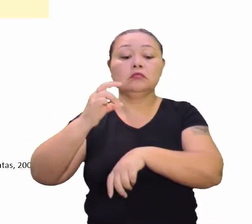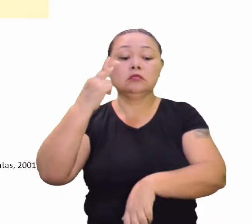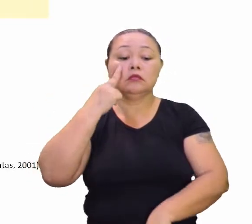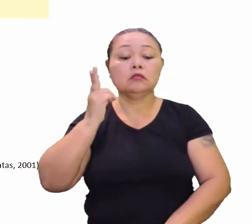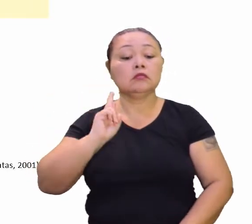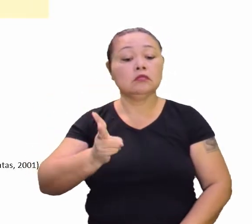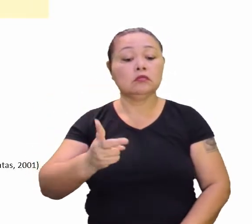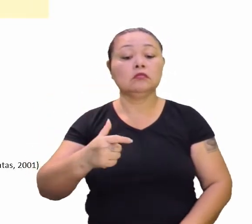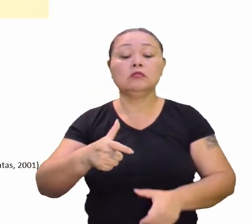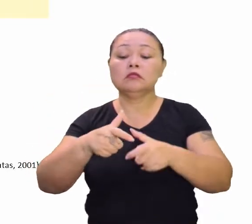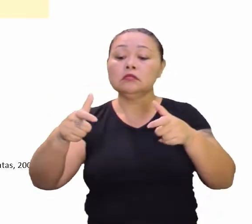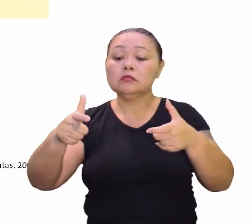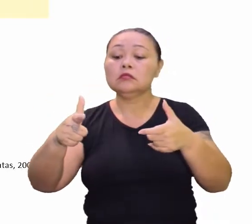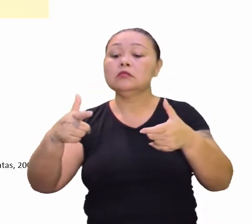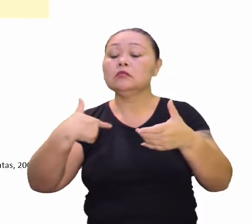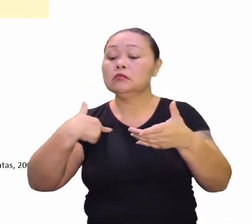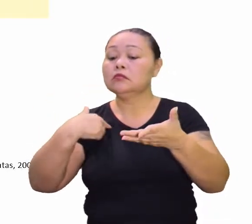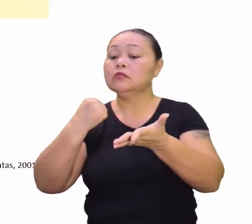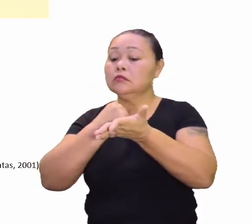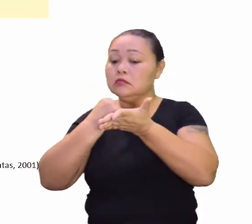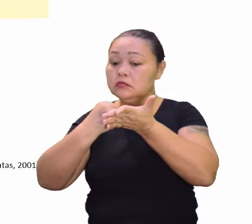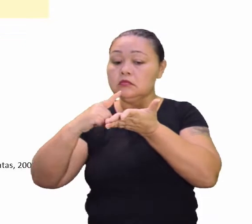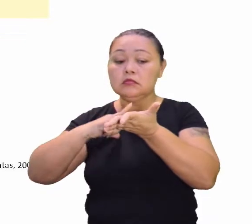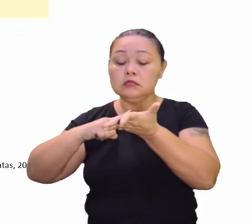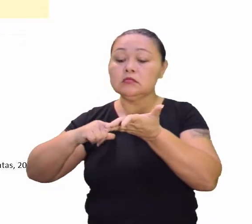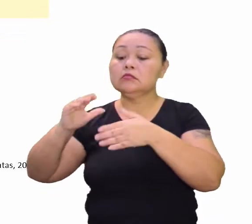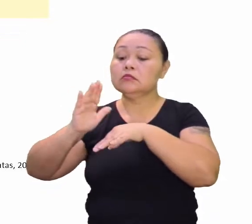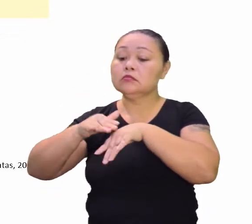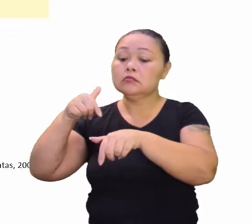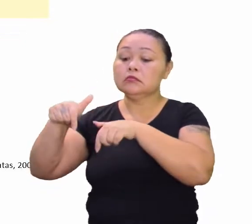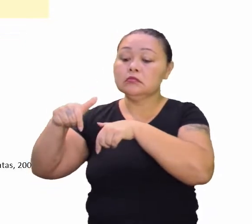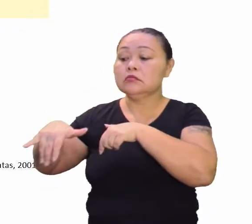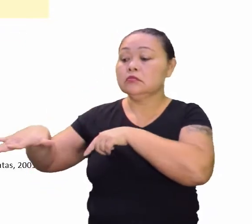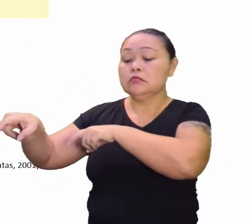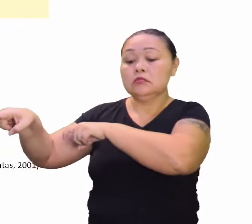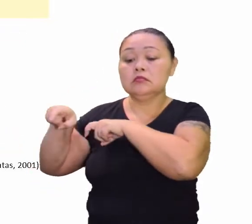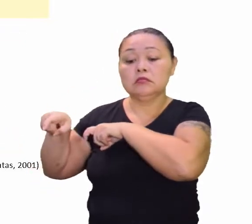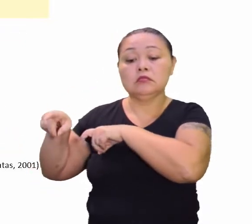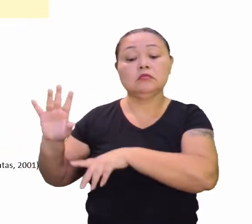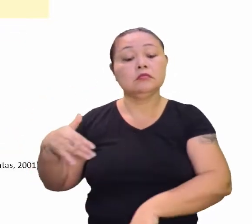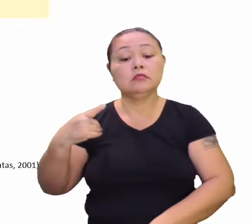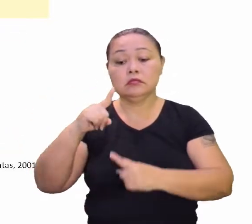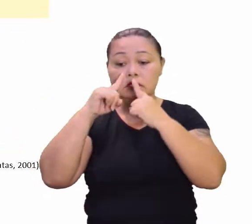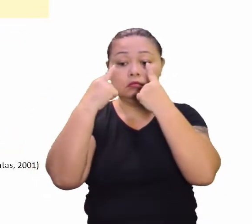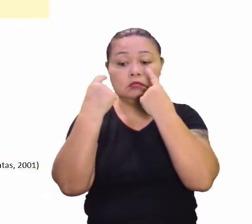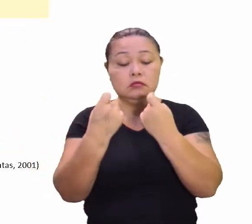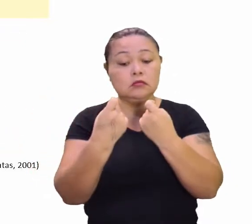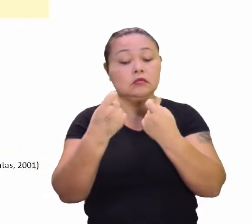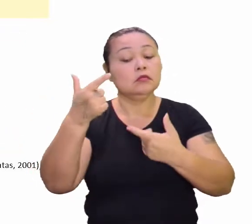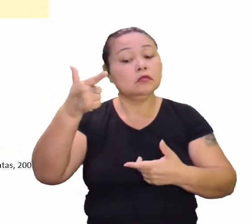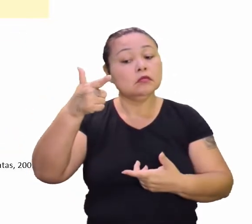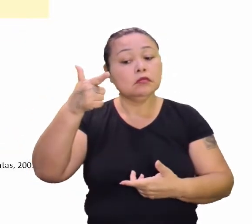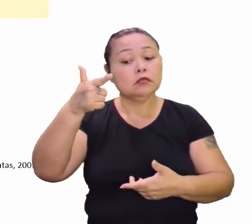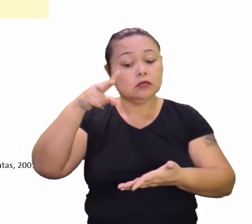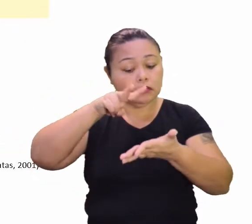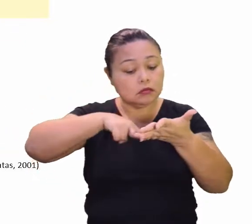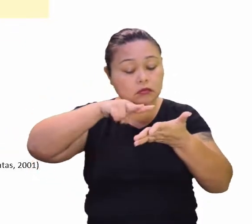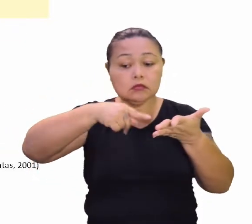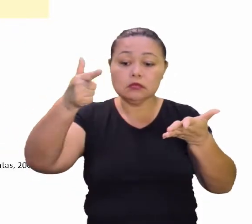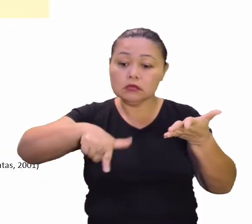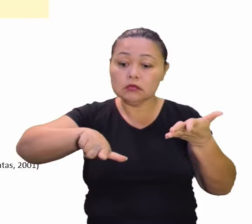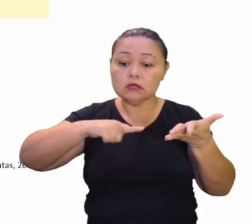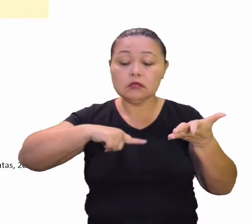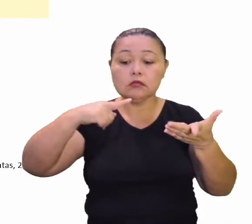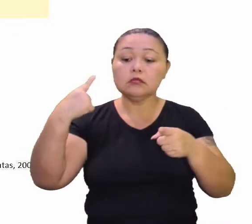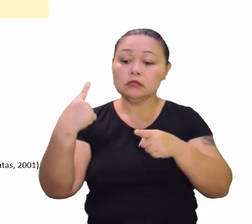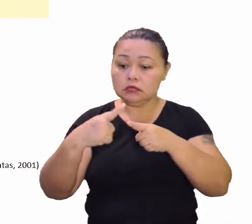Rondônia continua sendo um grande empregador de mão de obra. Isso aqui, Rogério, é interessante que você releu. Por que